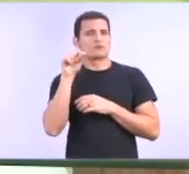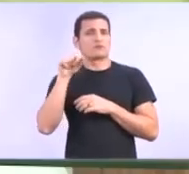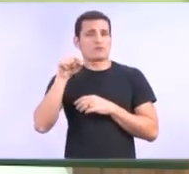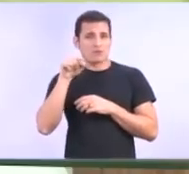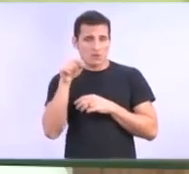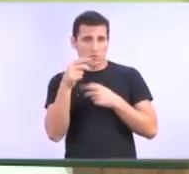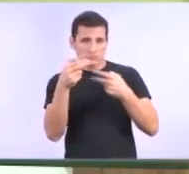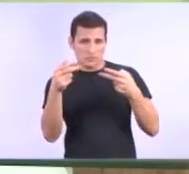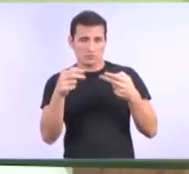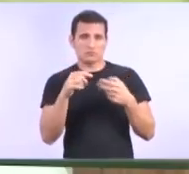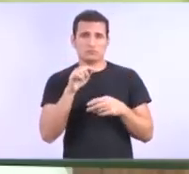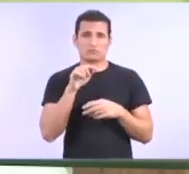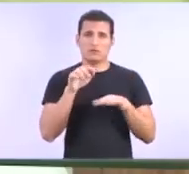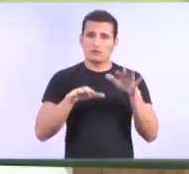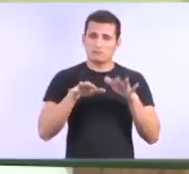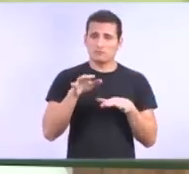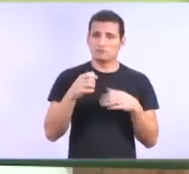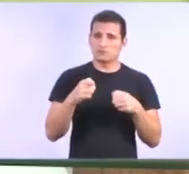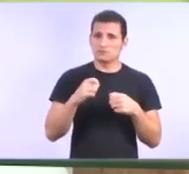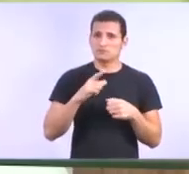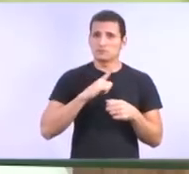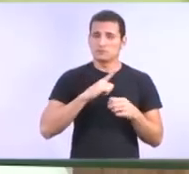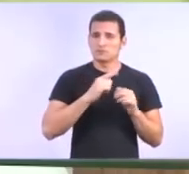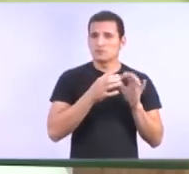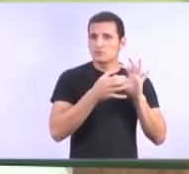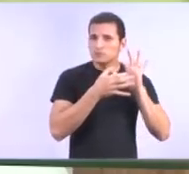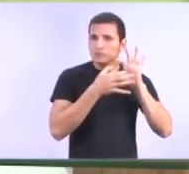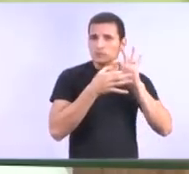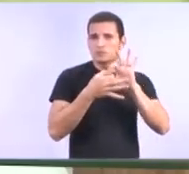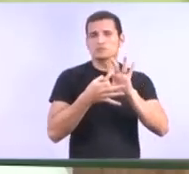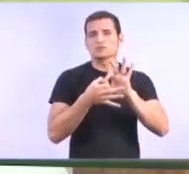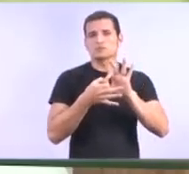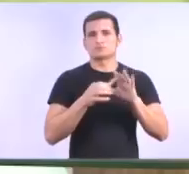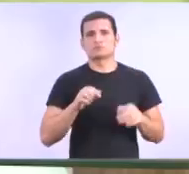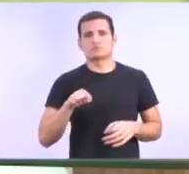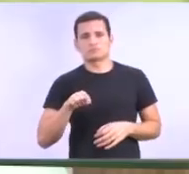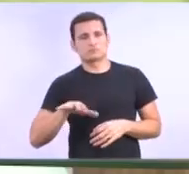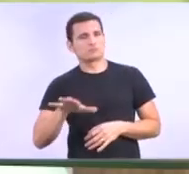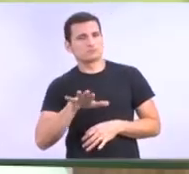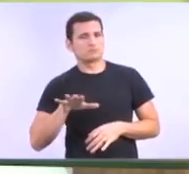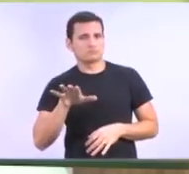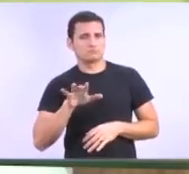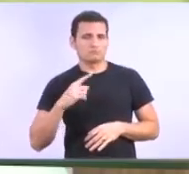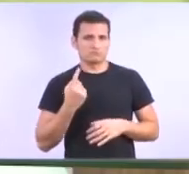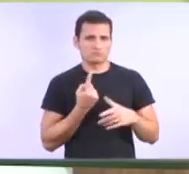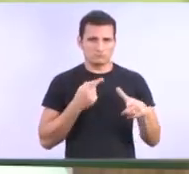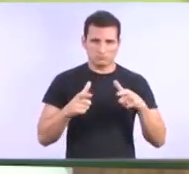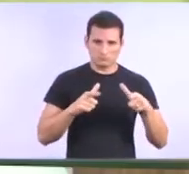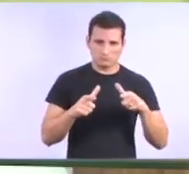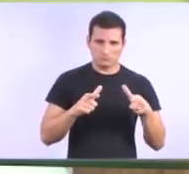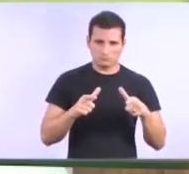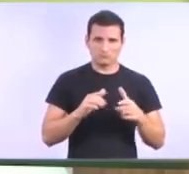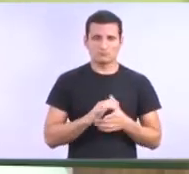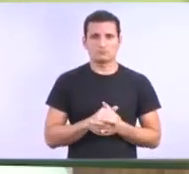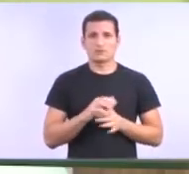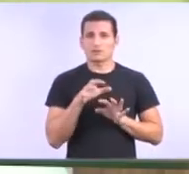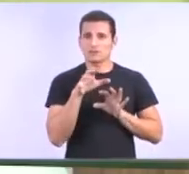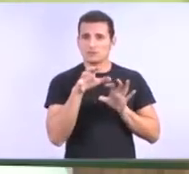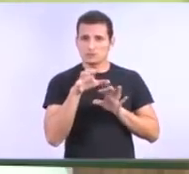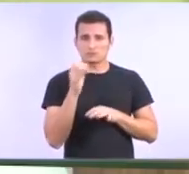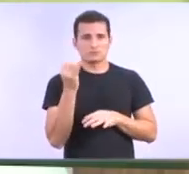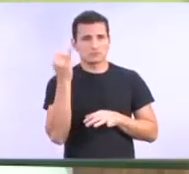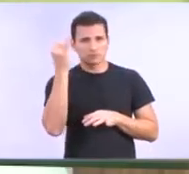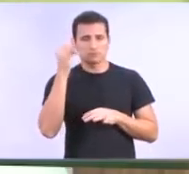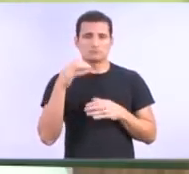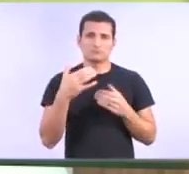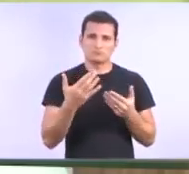objeto, muitas vezes elas têm que estar atreladas ao ambiente em que a gente está trabalhando, tá? Uma característica importante, então a gente